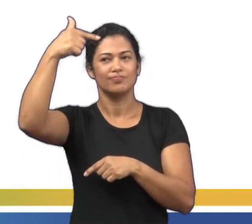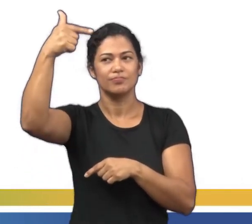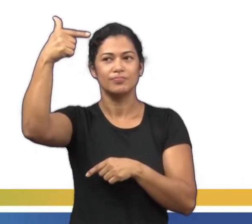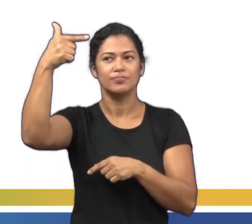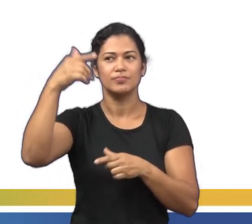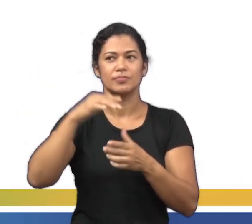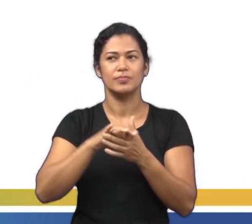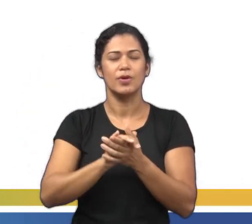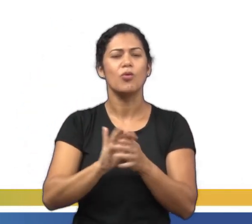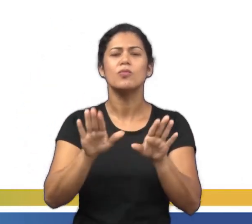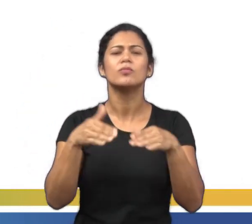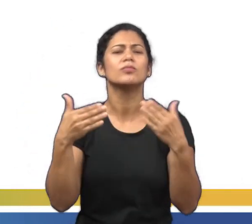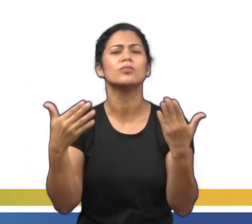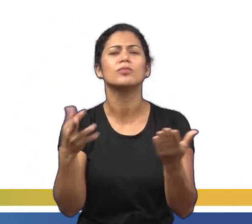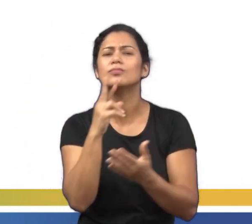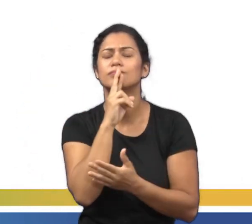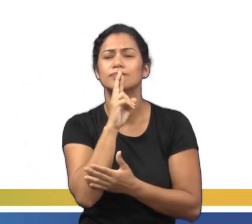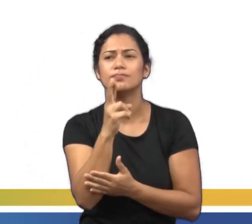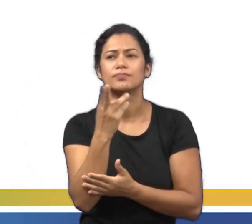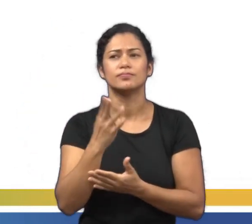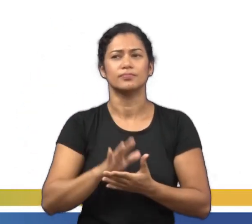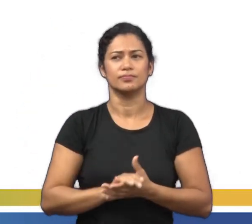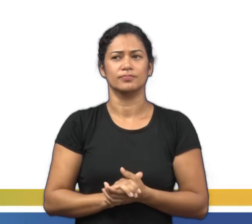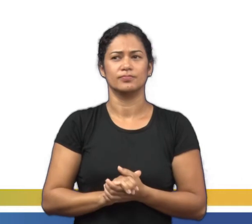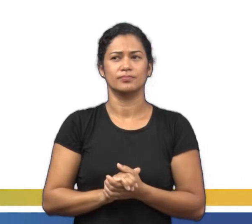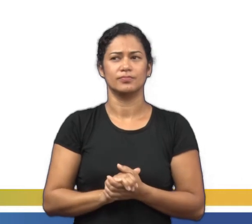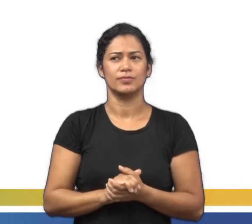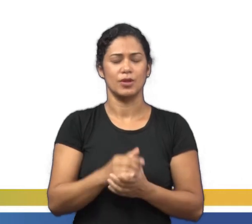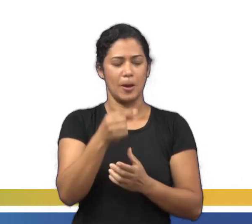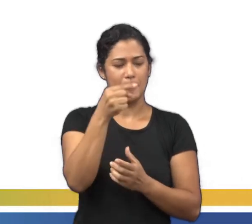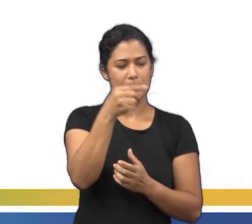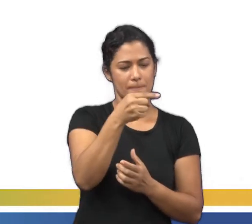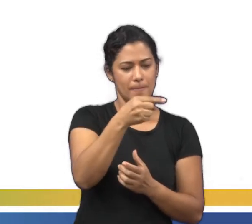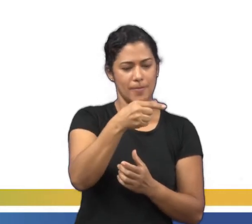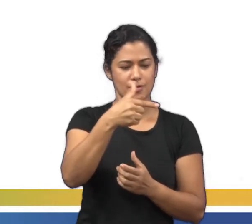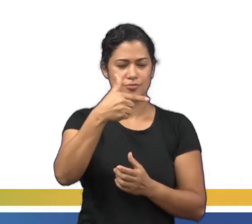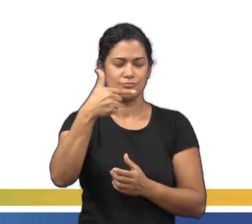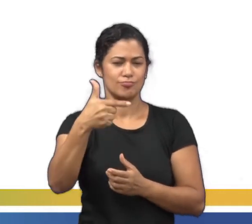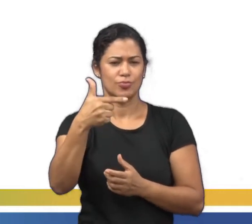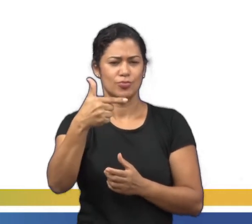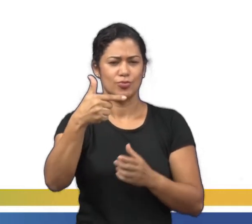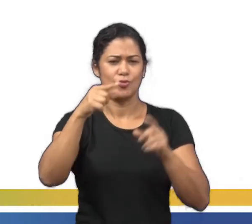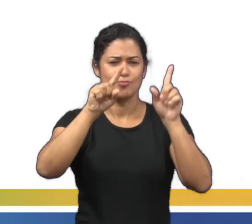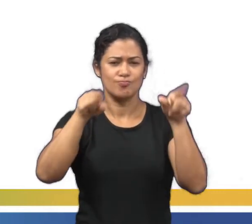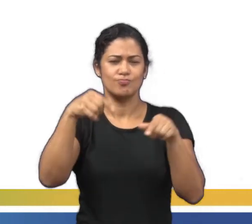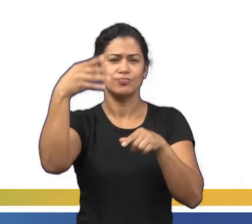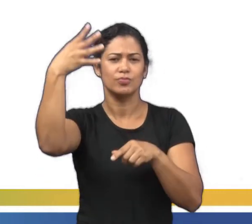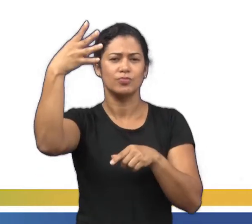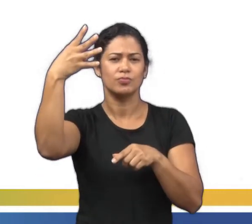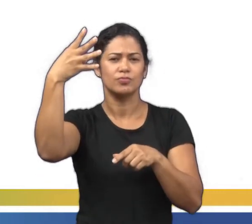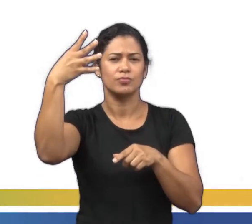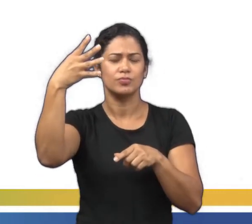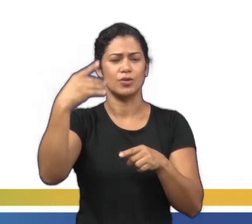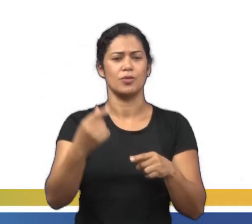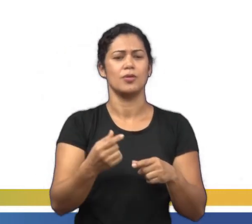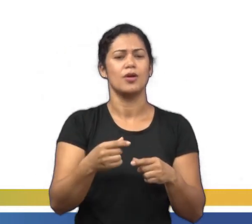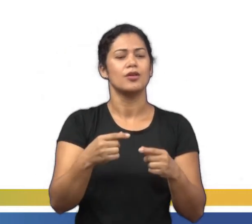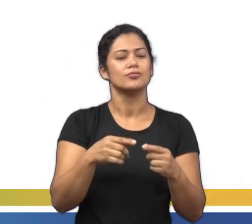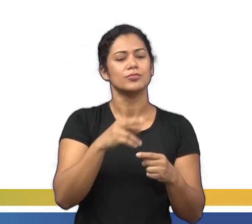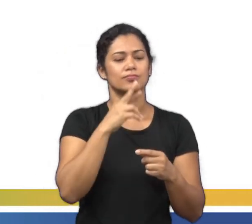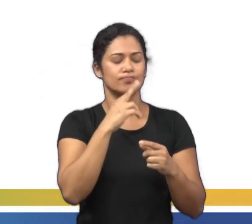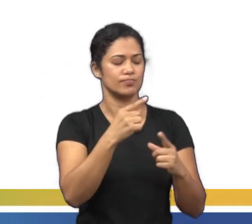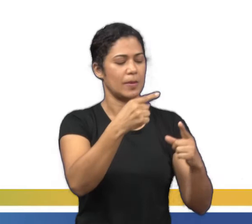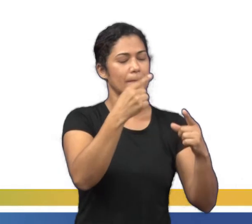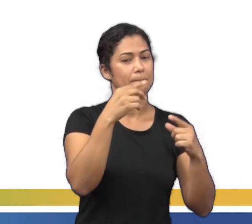primeiro, tá? Então, o que eu vou fazer? Menos 2 à quarta potência é o quê? Menos 2 vezes menos 2